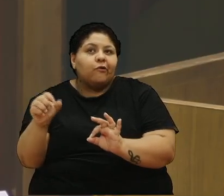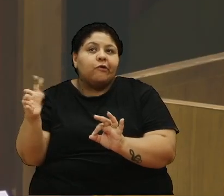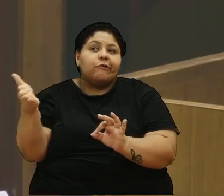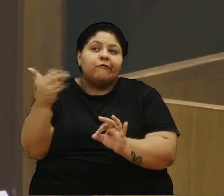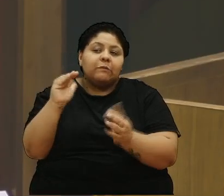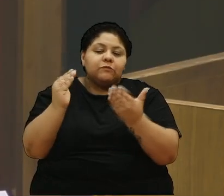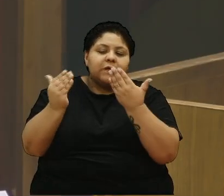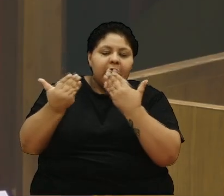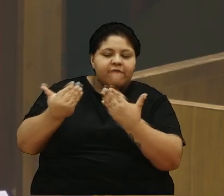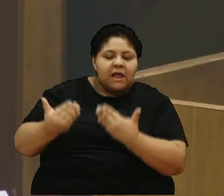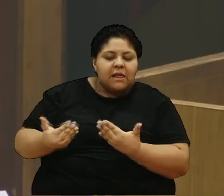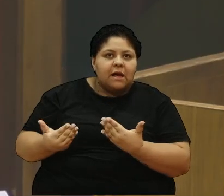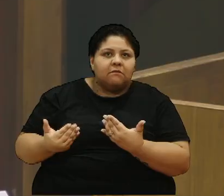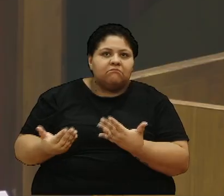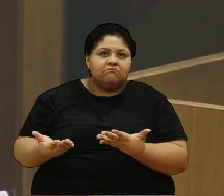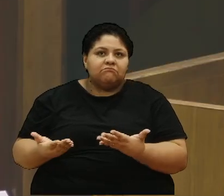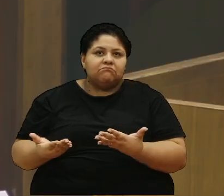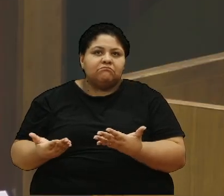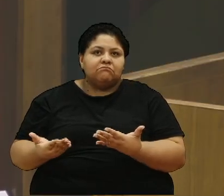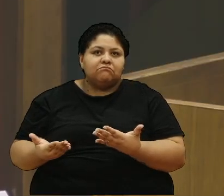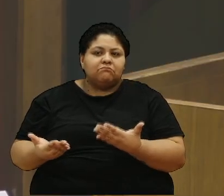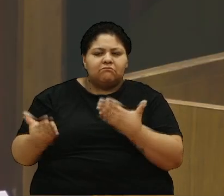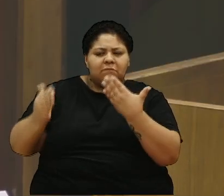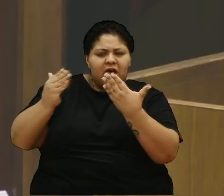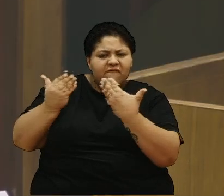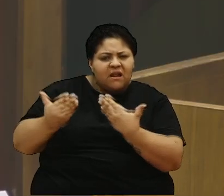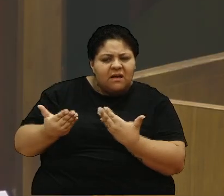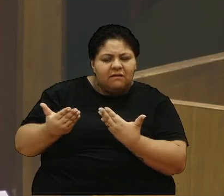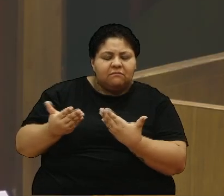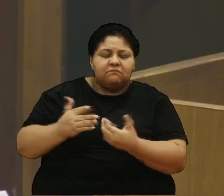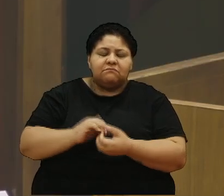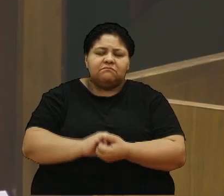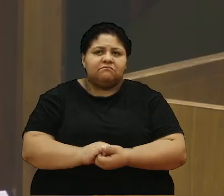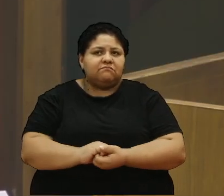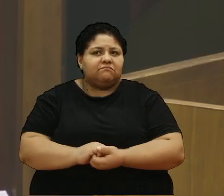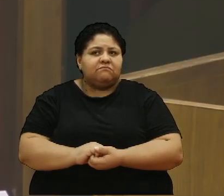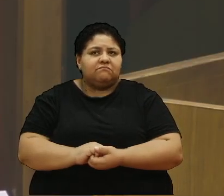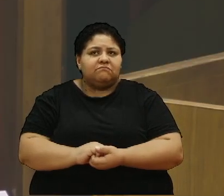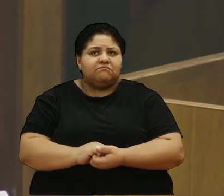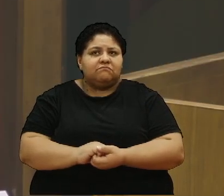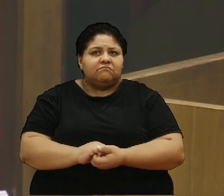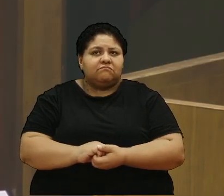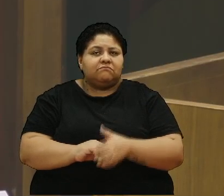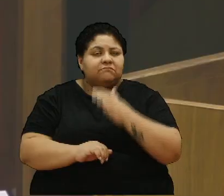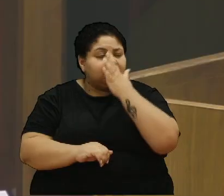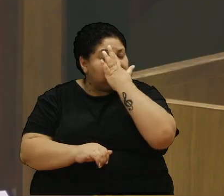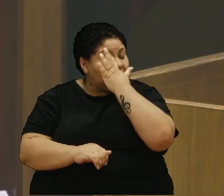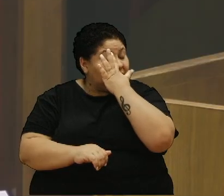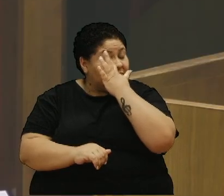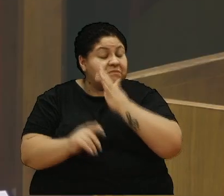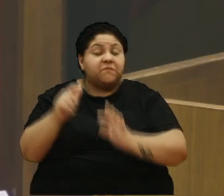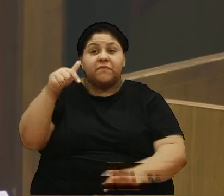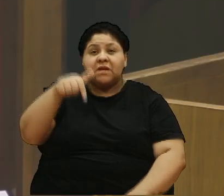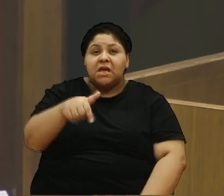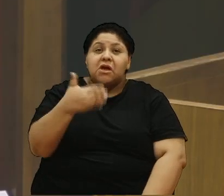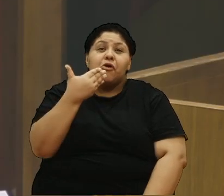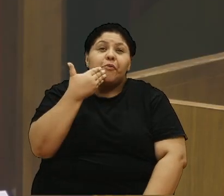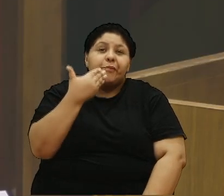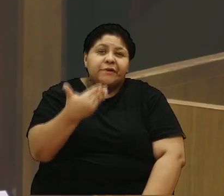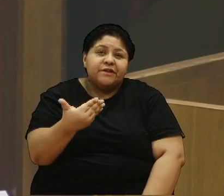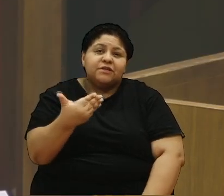analisar. Vamos analisar. E aqui eu pedi,